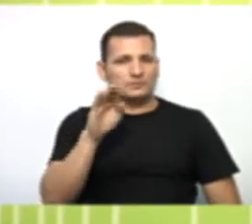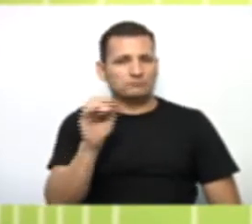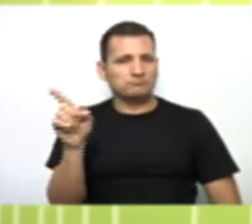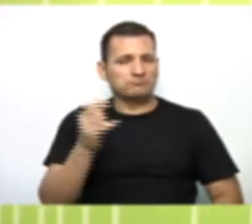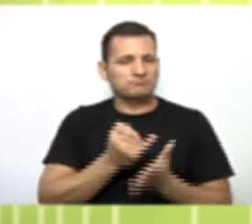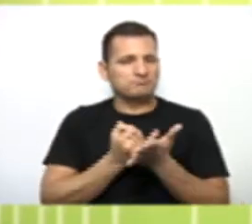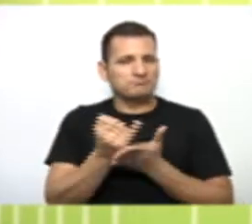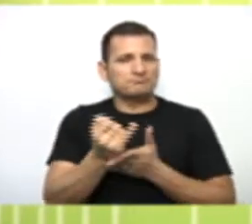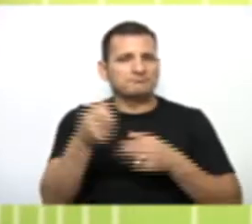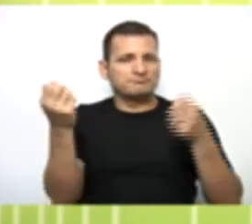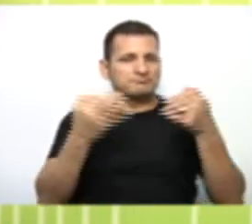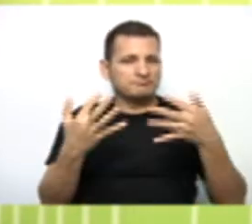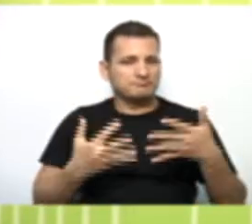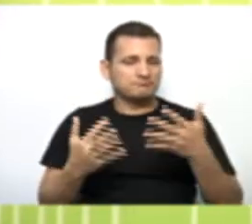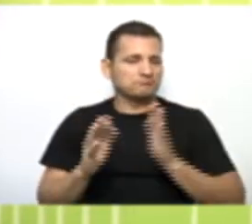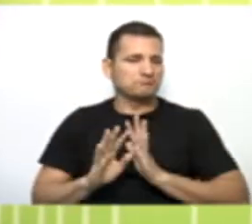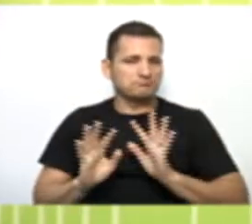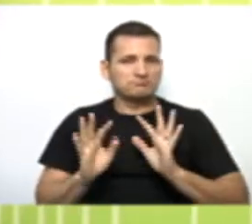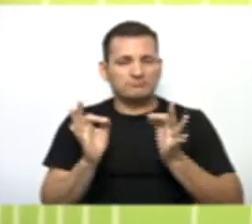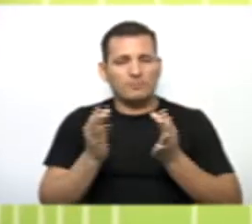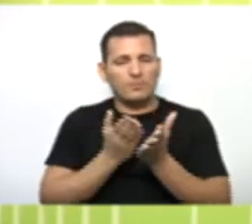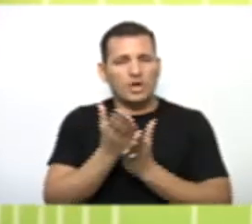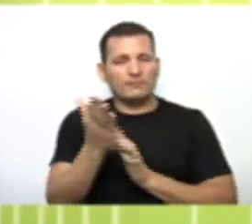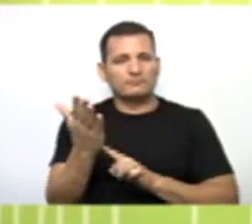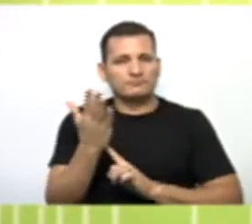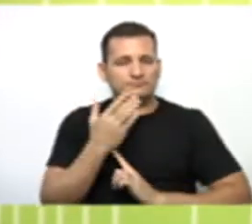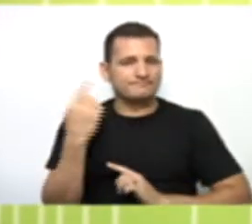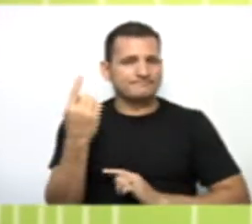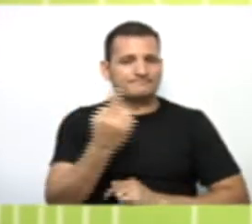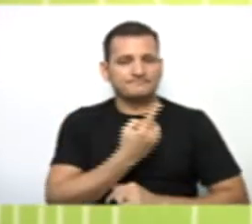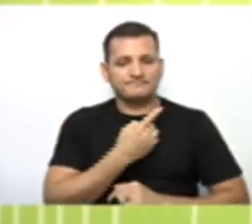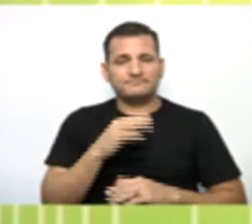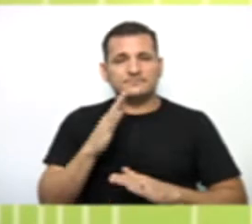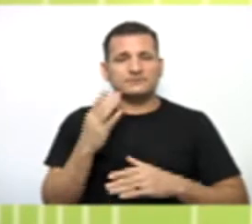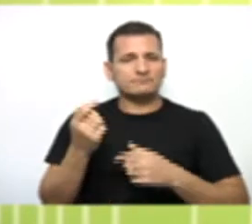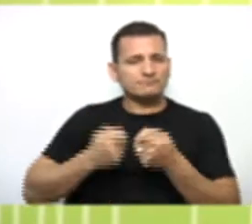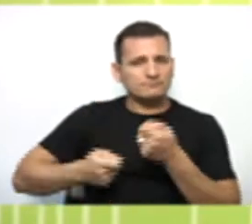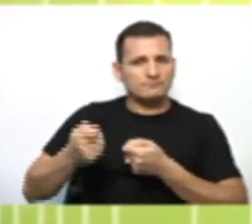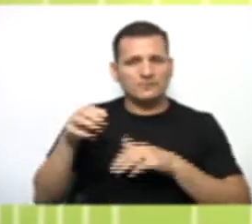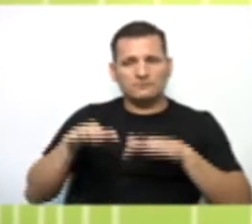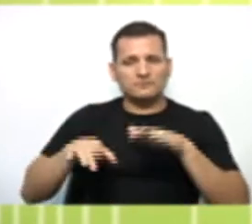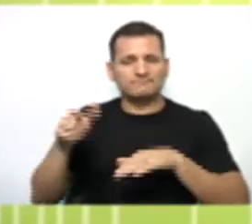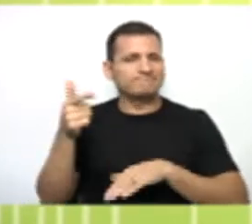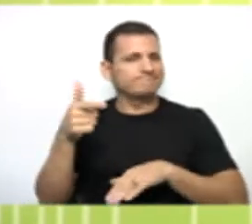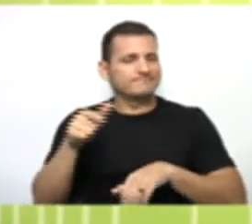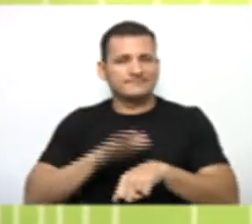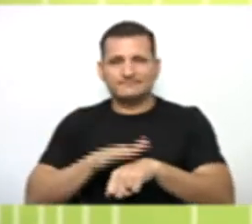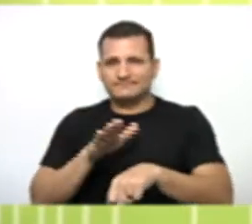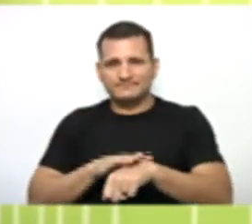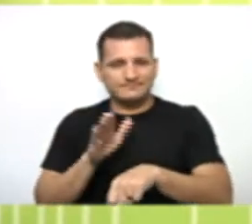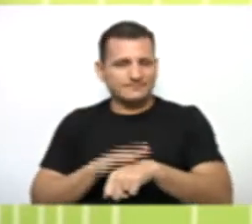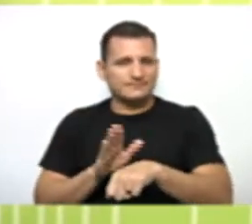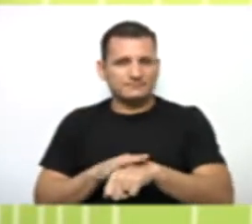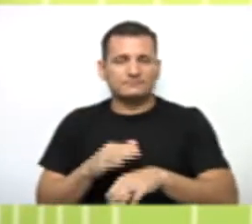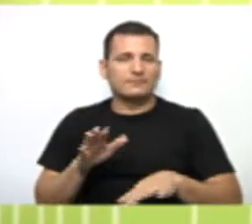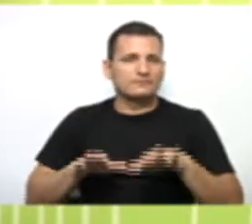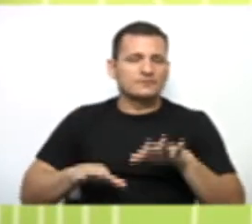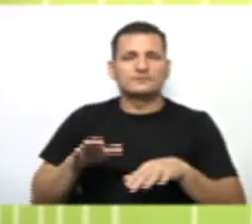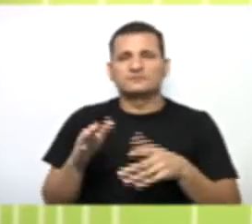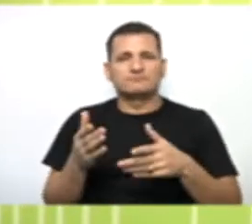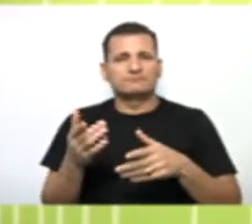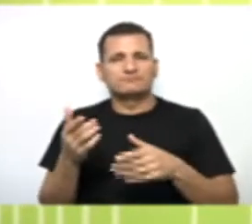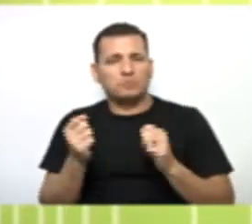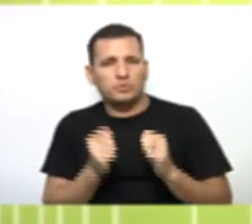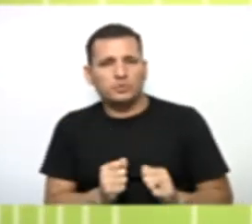deu aquele norte para a gente, tá certo? Mas na negociação, às vezes, nós não temos todo esse tempo, nós não temos todo esse poder, nós não